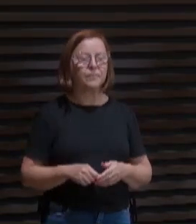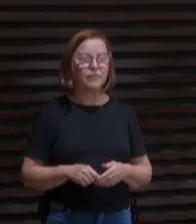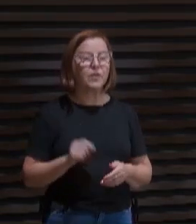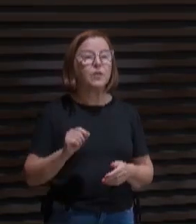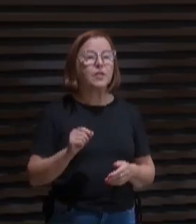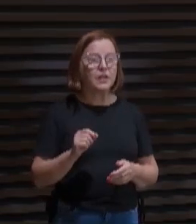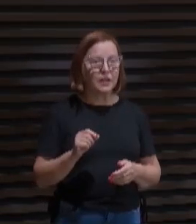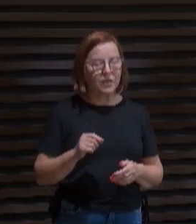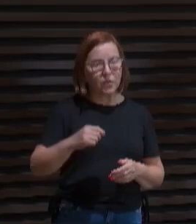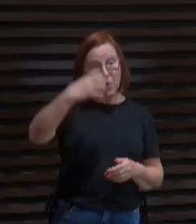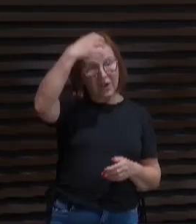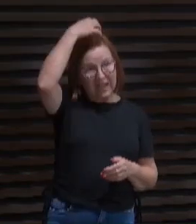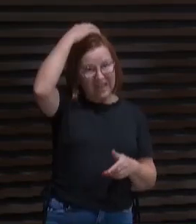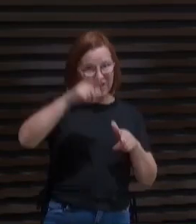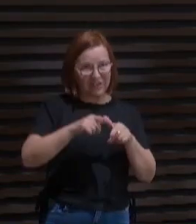Teve medo.